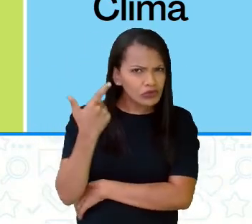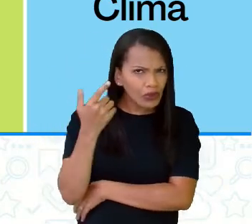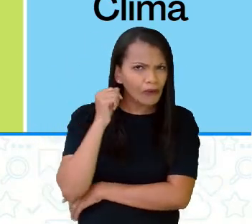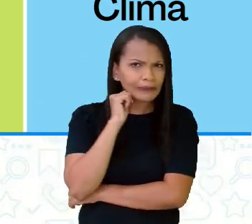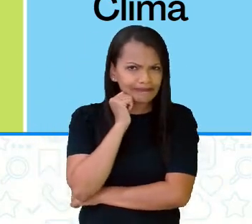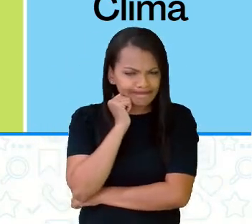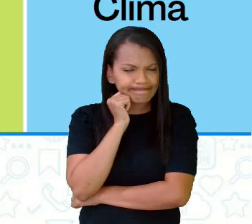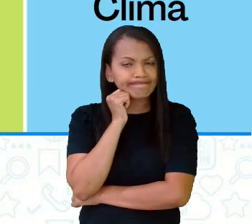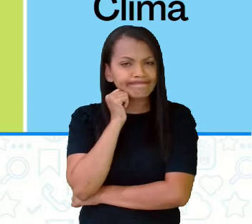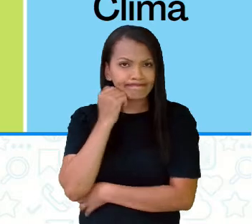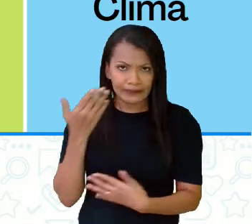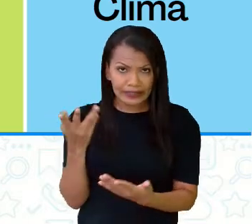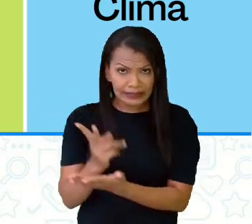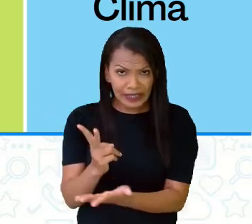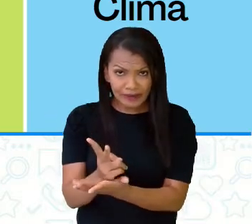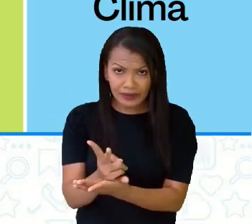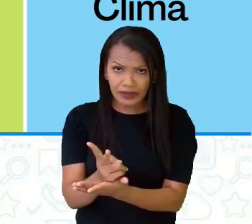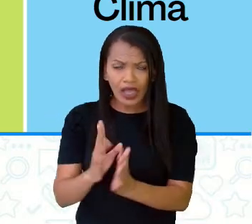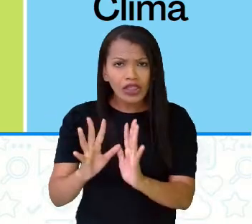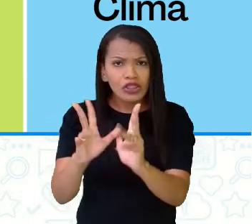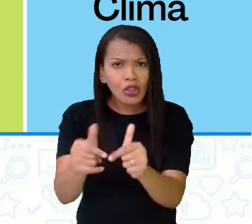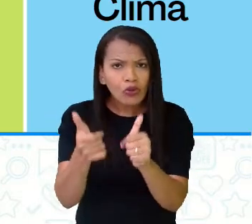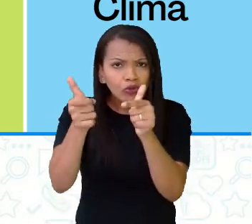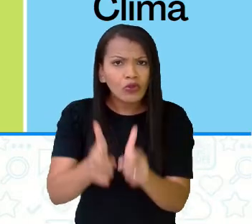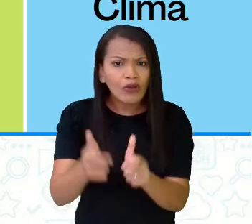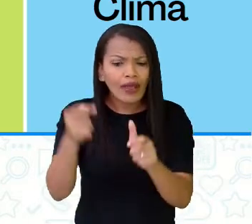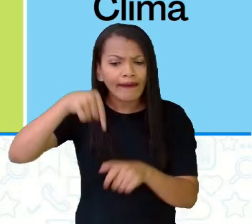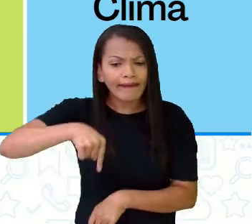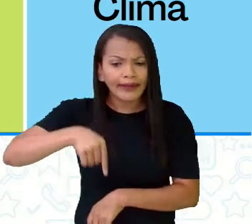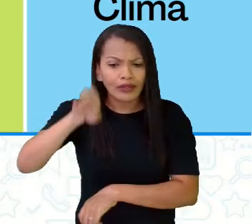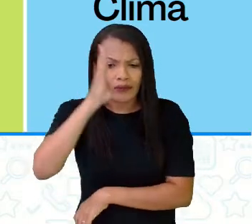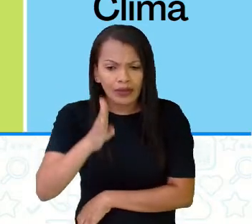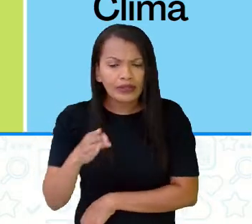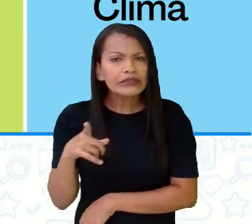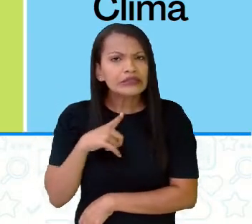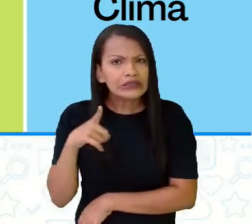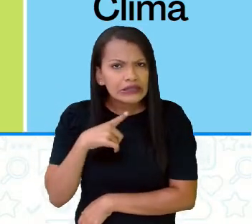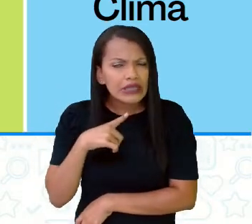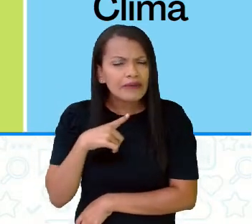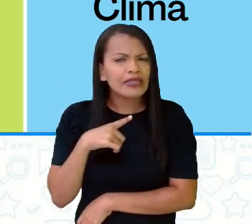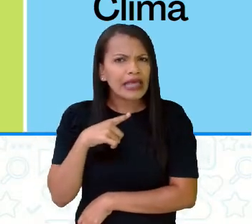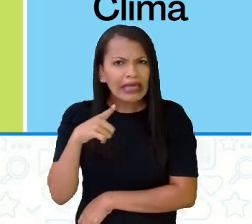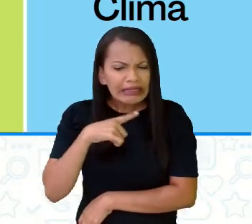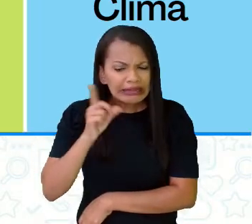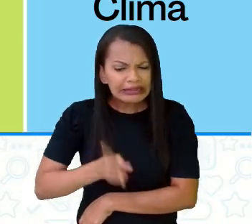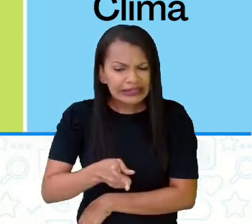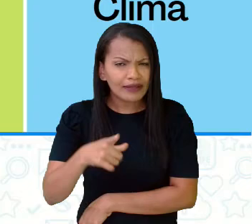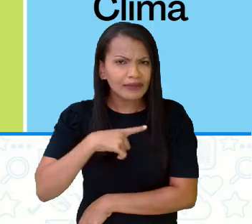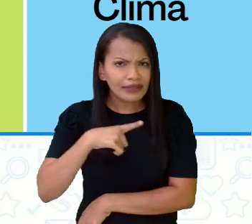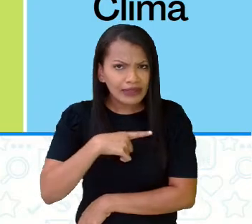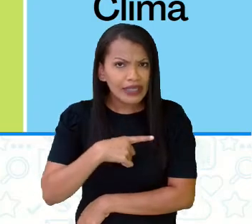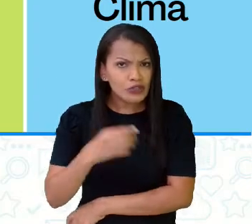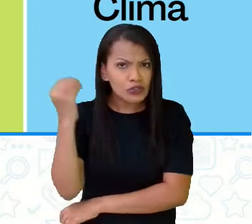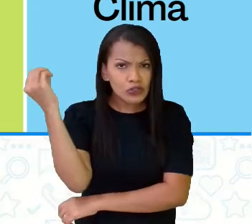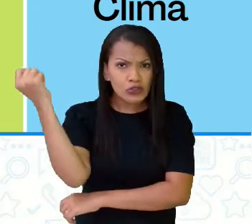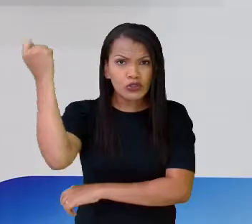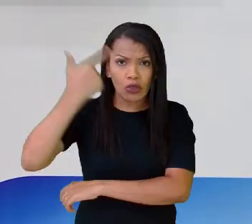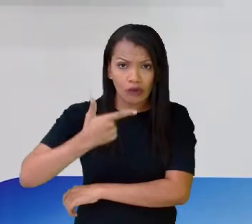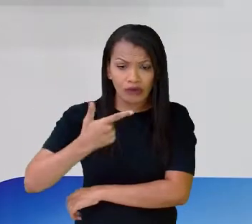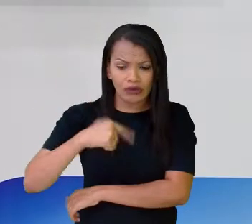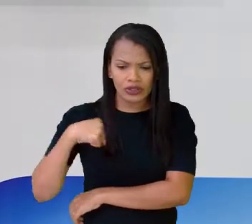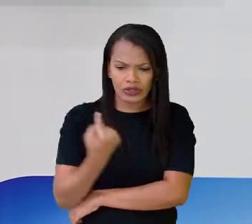sol? Será que todo canto aqui no Brasil sempre tem muito sol? Porque a gente aqui no Nordeste está habituado a